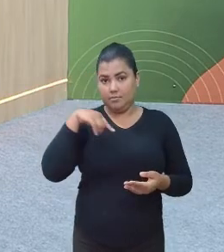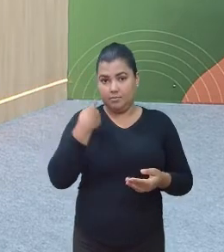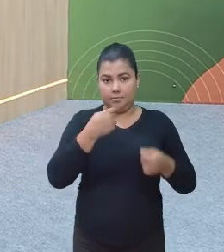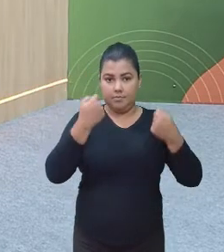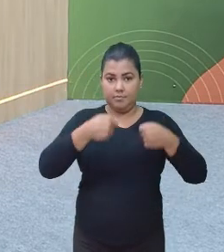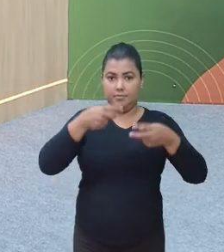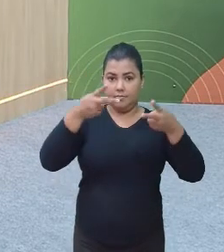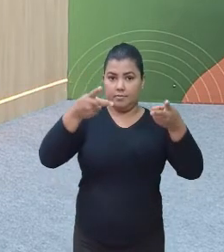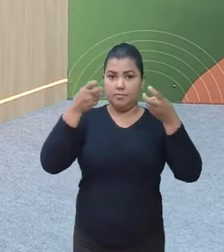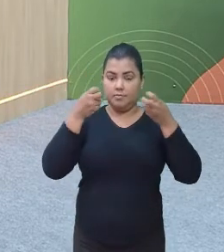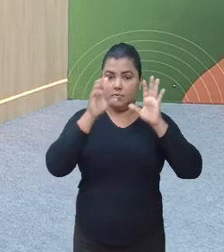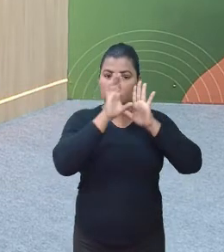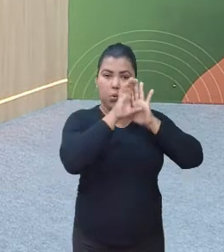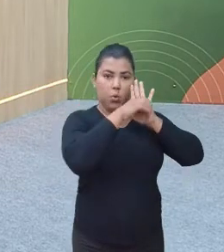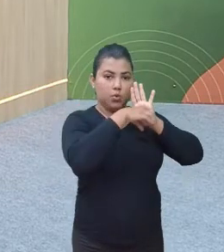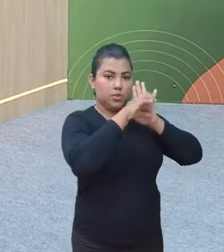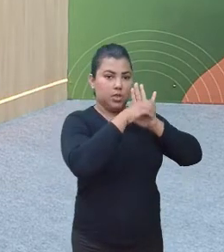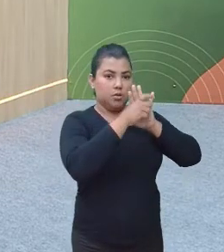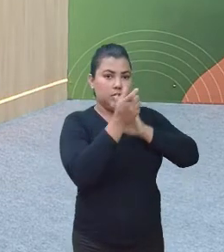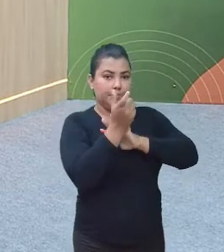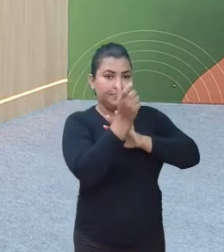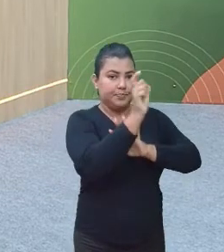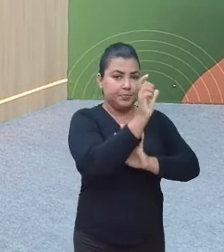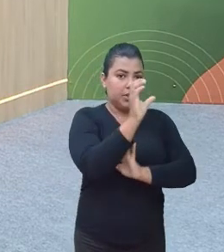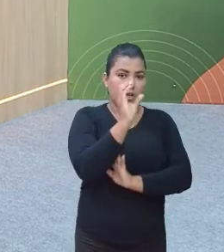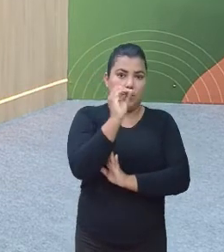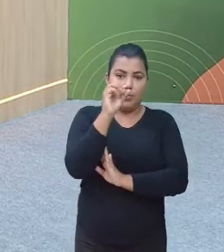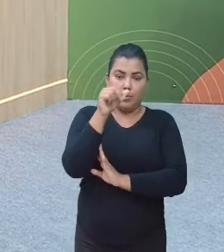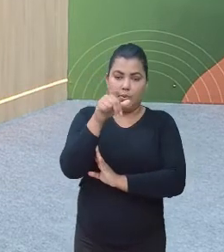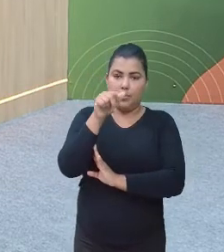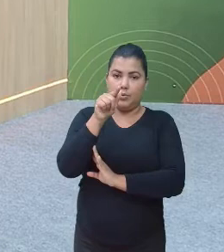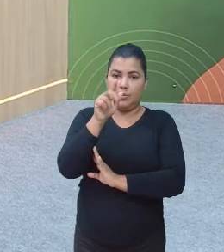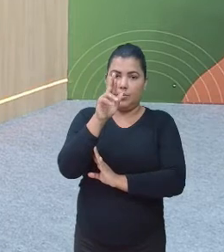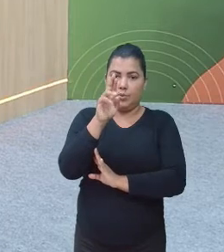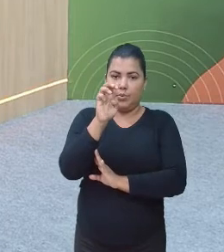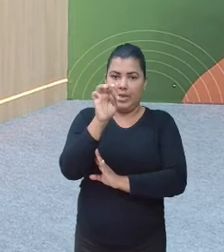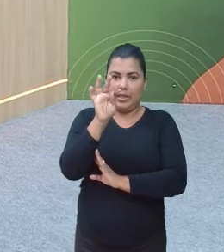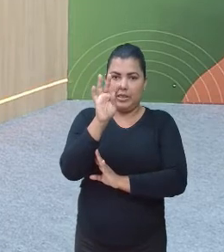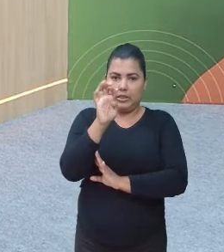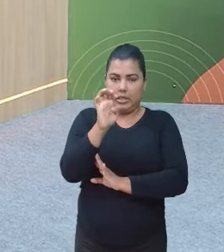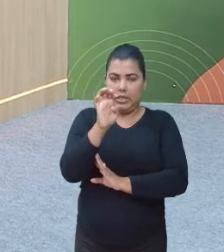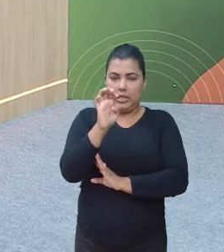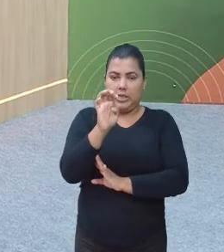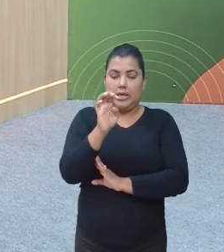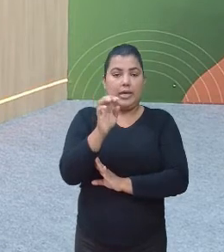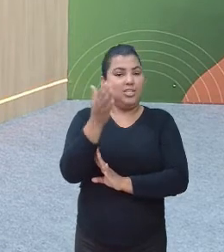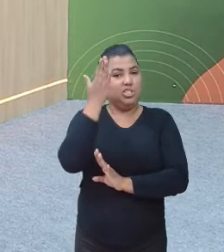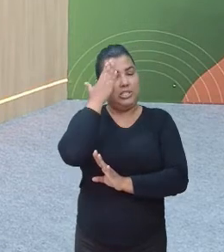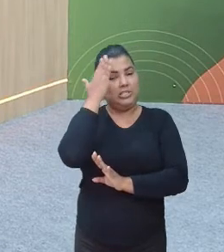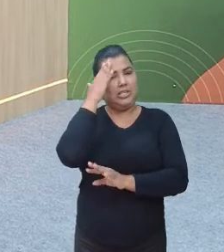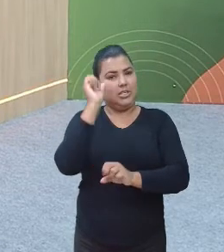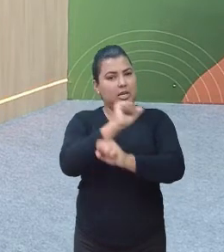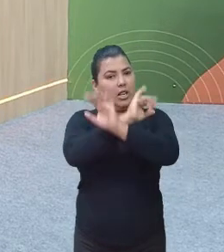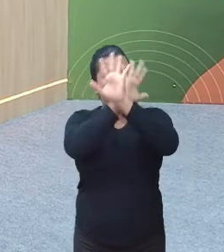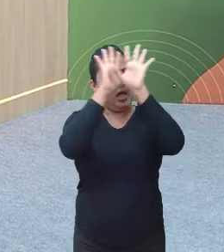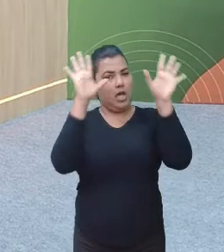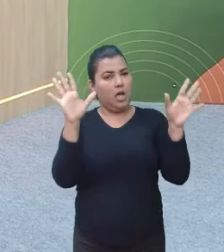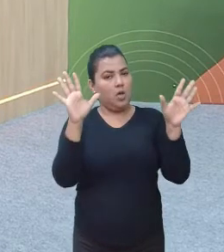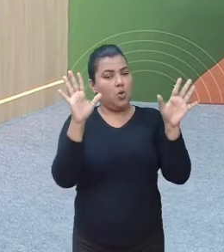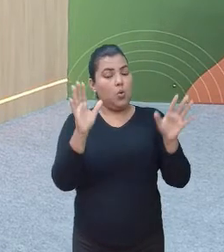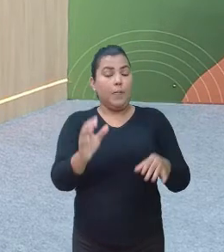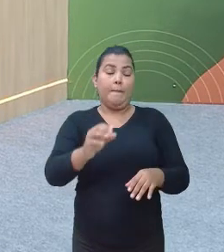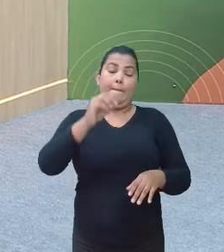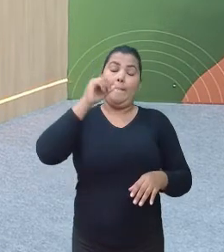que o conceito de congruência ele se torna muito mais simples, muito mais claro, quando a gente tenta trabalhar a ideia do conceito